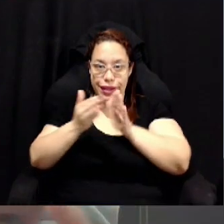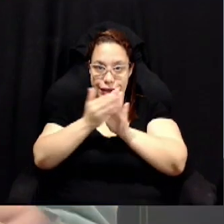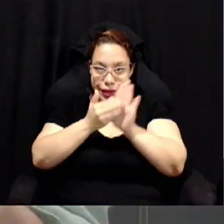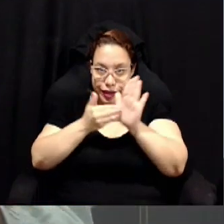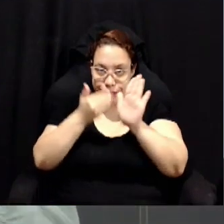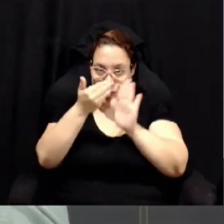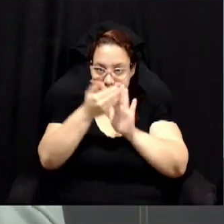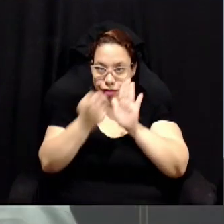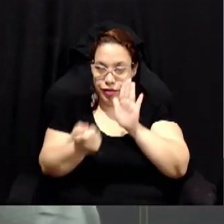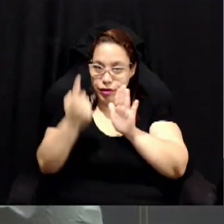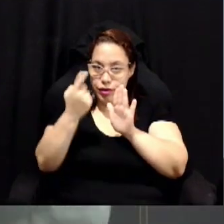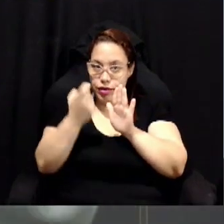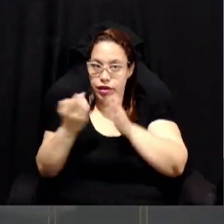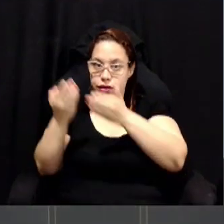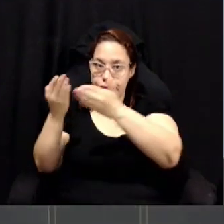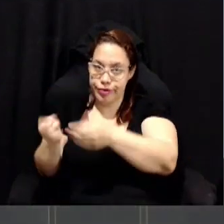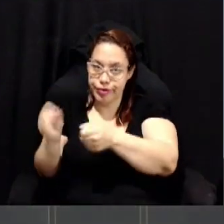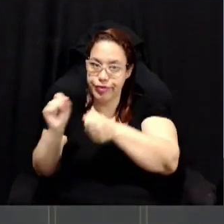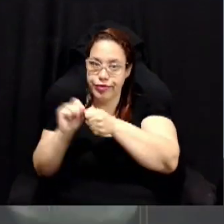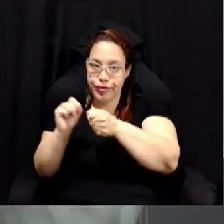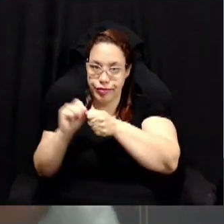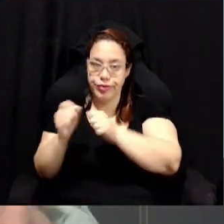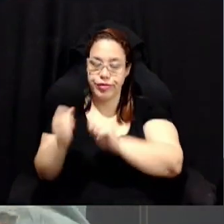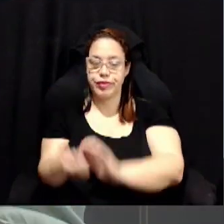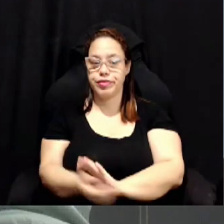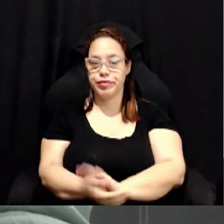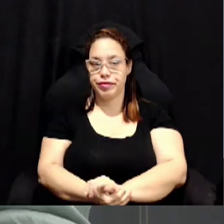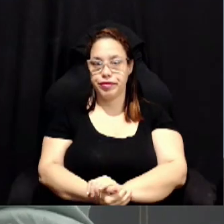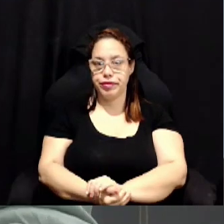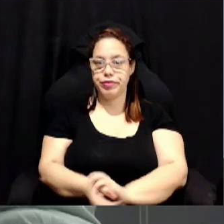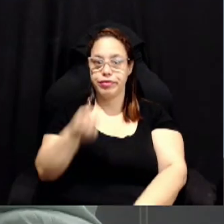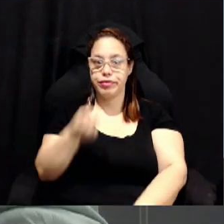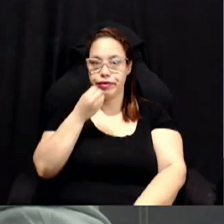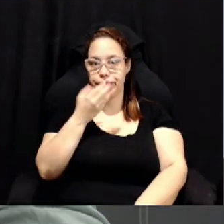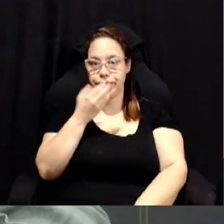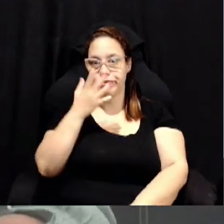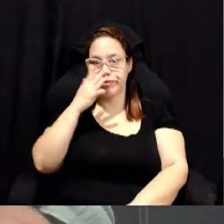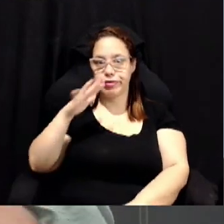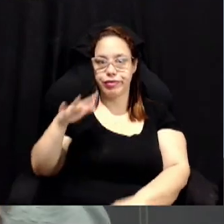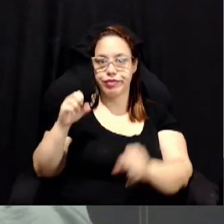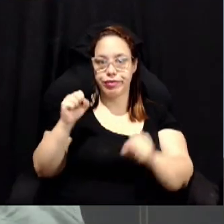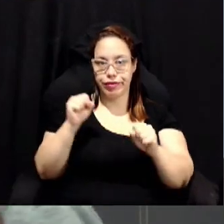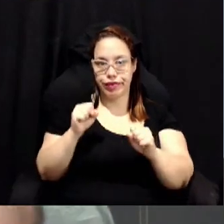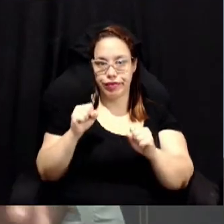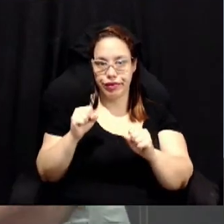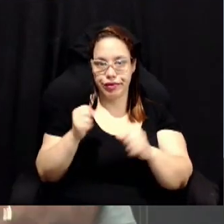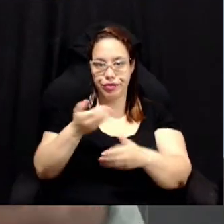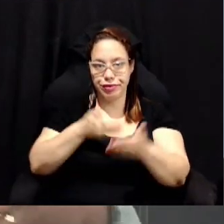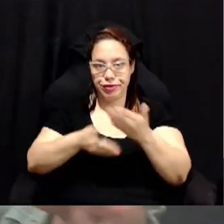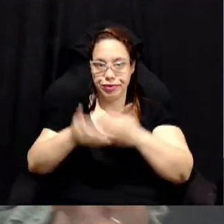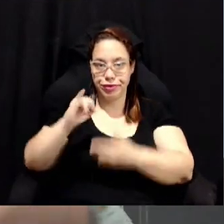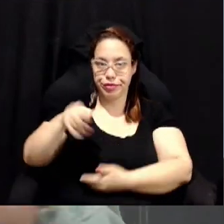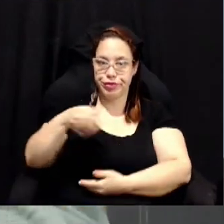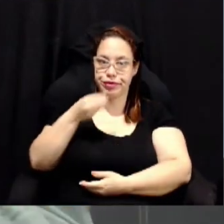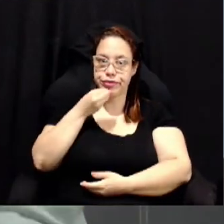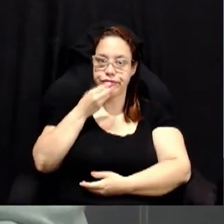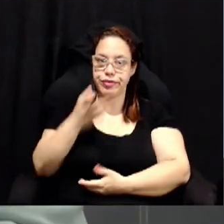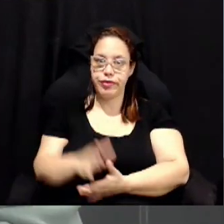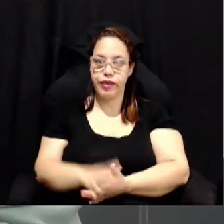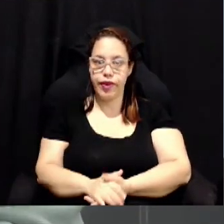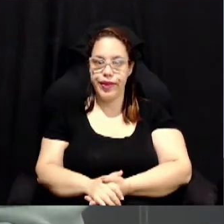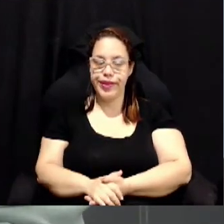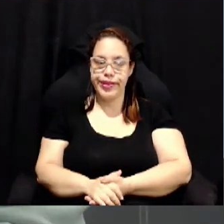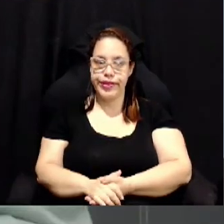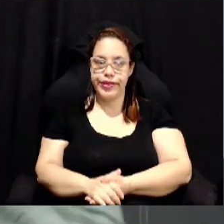para ela que eu fiz, e que bom que outras crianças puderam desfrutar disso aqui, né? E é uma sementinha da inclusão